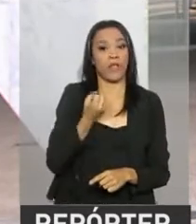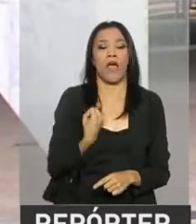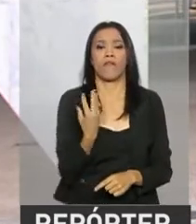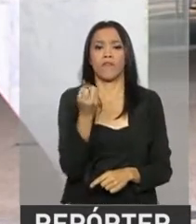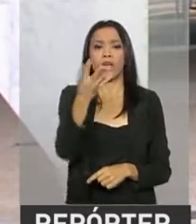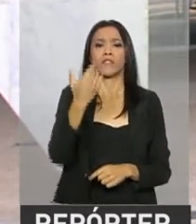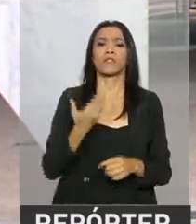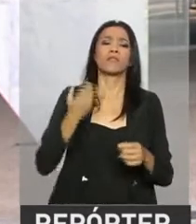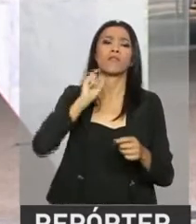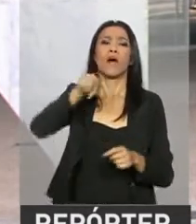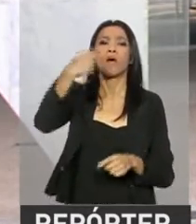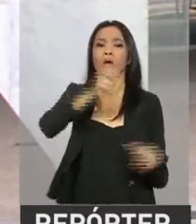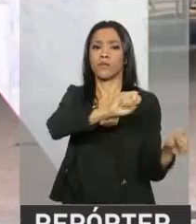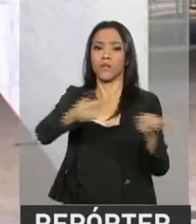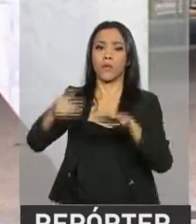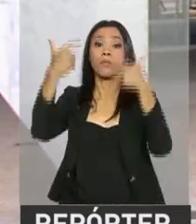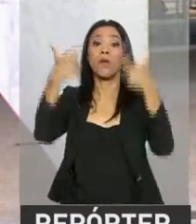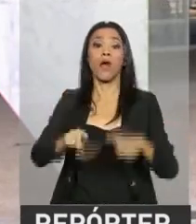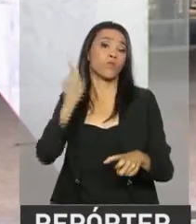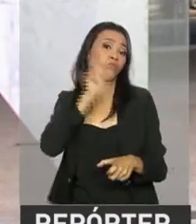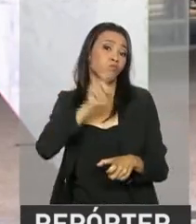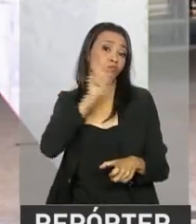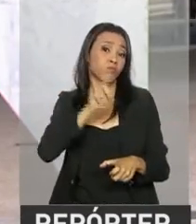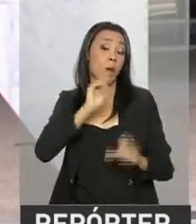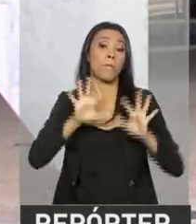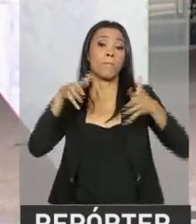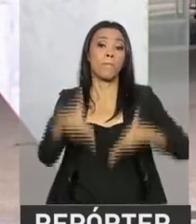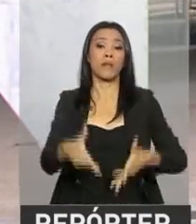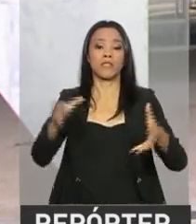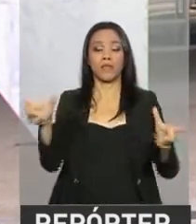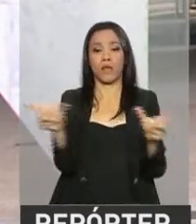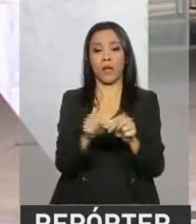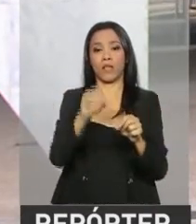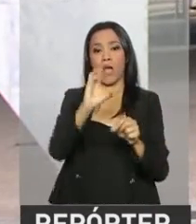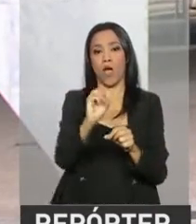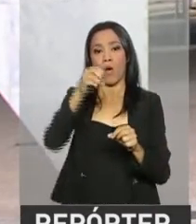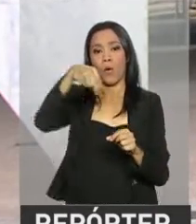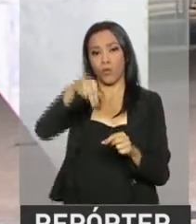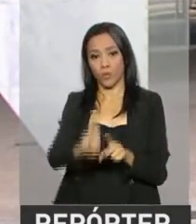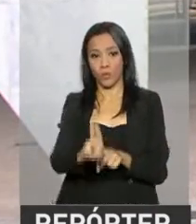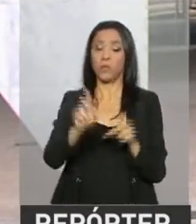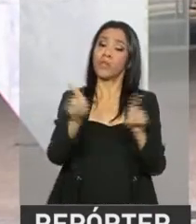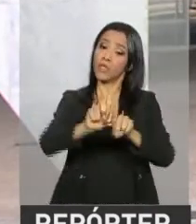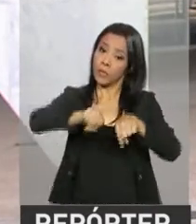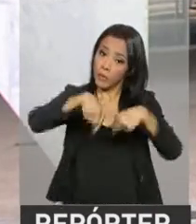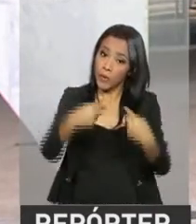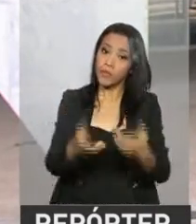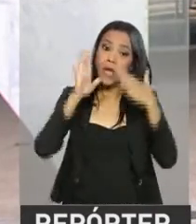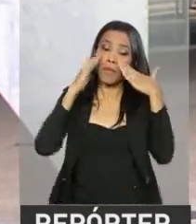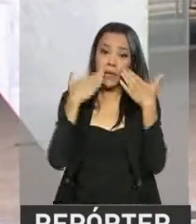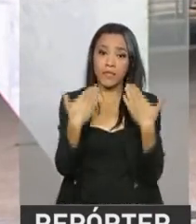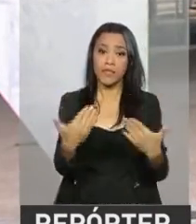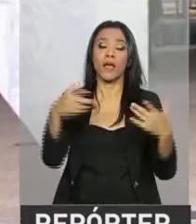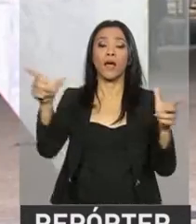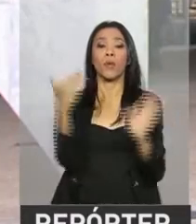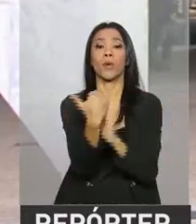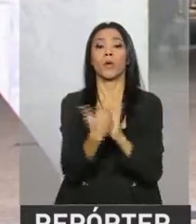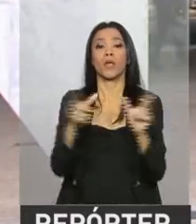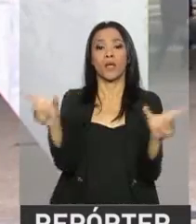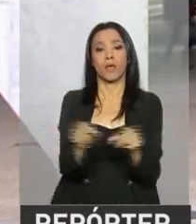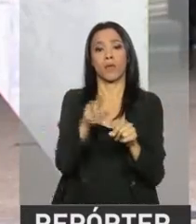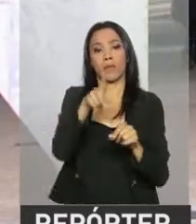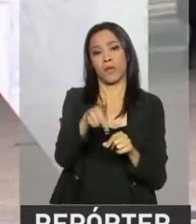próxima semana para participar da Assembleia Geral das Nações Unidas e apresentar o PPI a investidores e